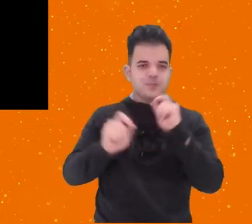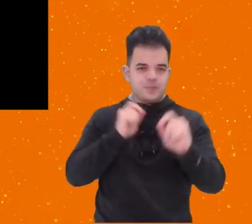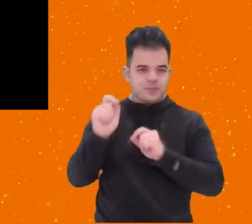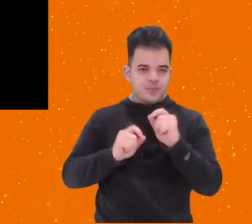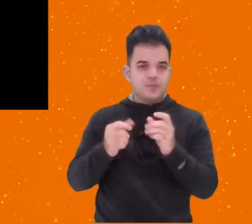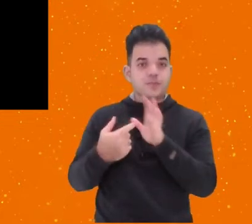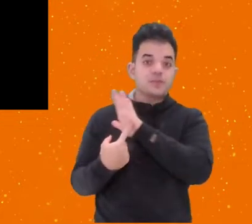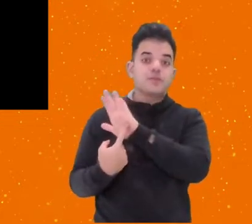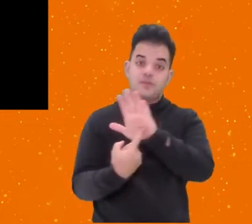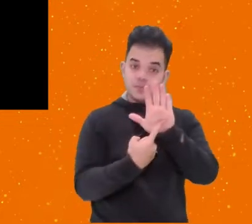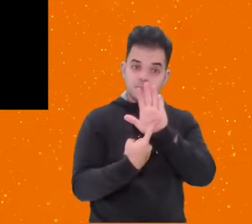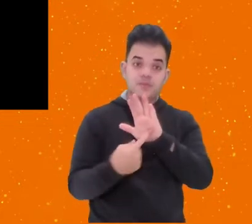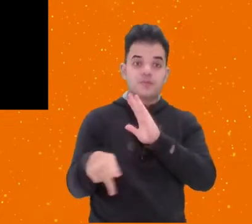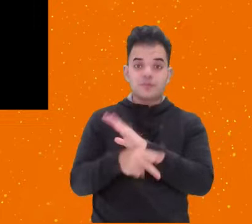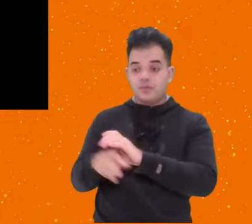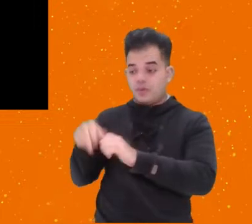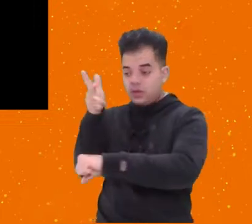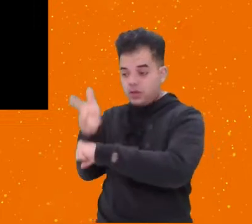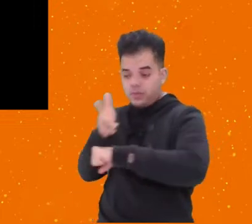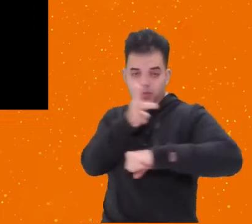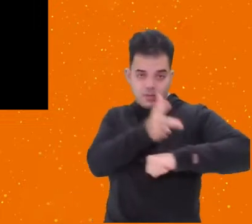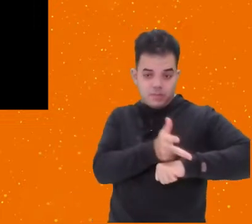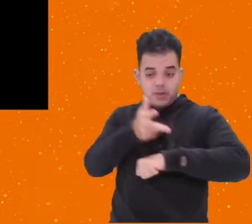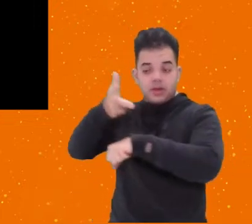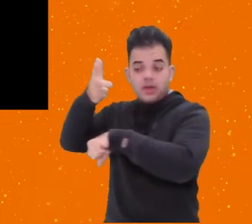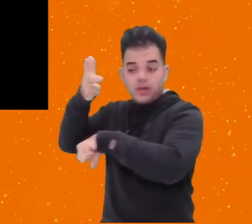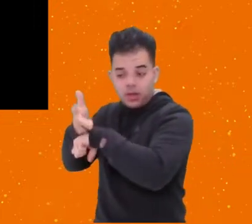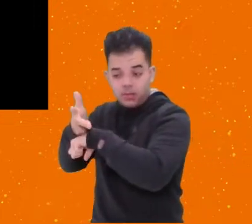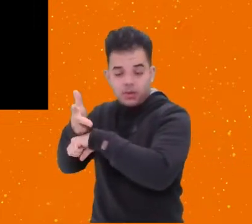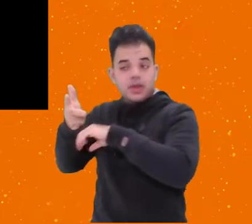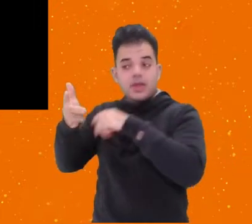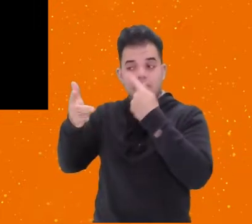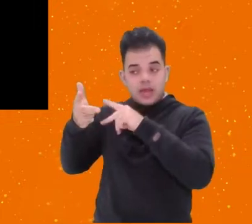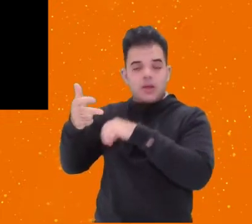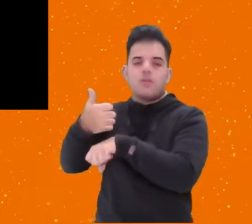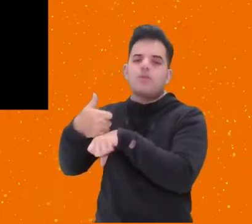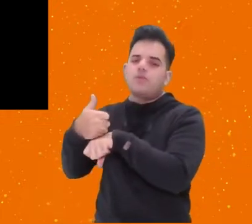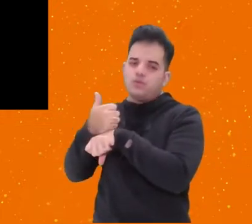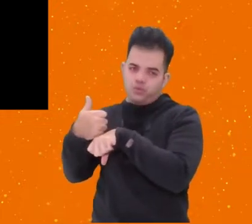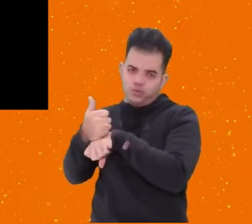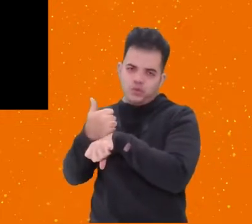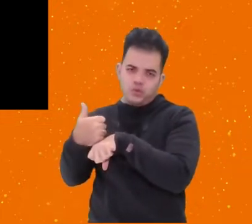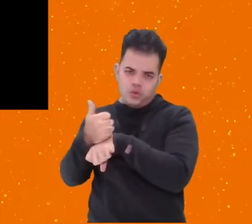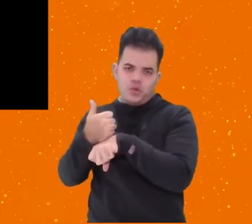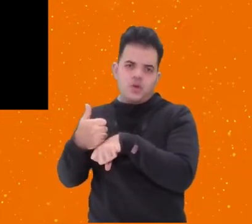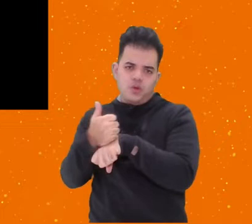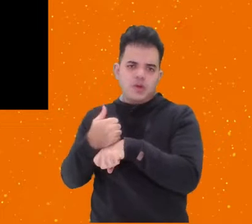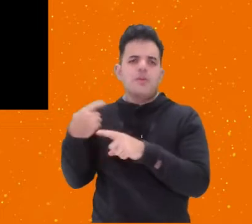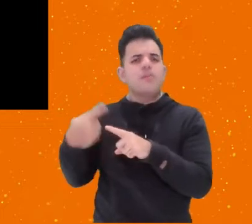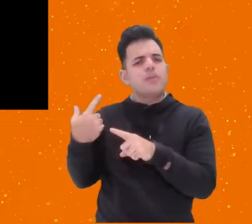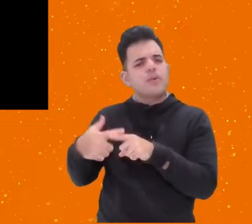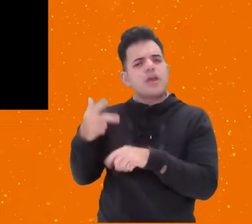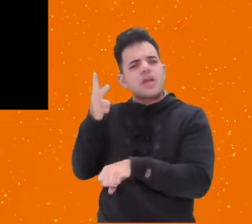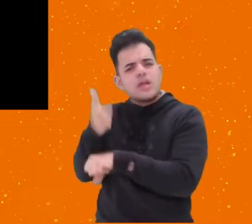mostrar justamente o que, que uma câmera, tá? Pensando numa câmera profissional, né, fala, poxa, por que, que a gente vai investir numa câmera? Por que,